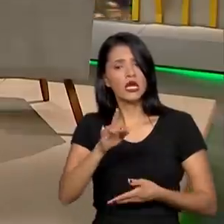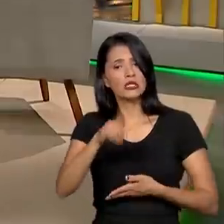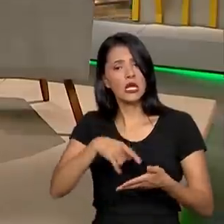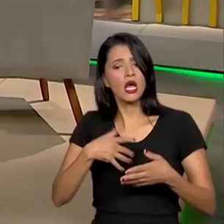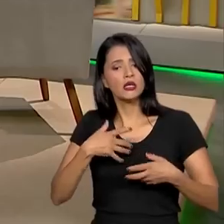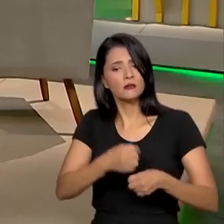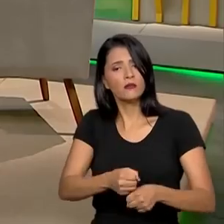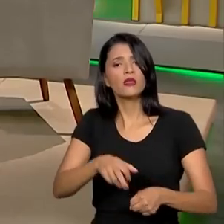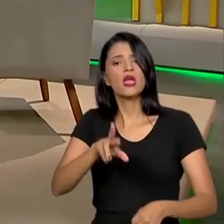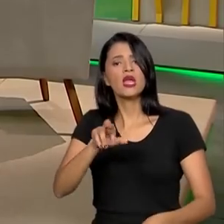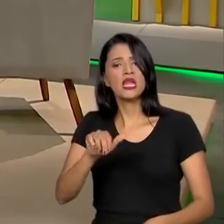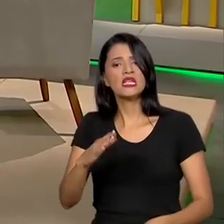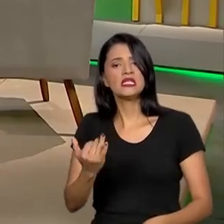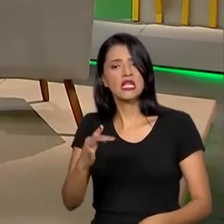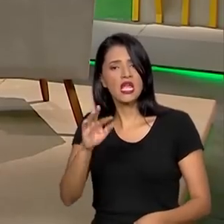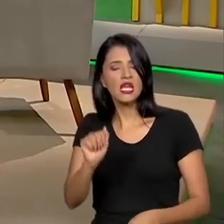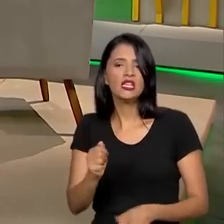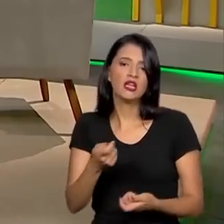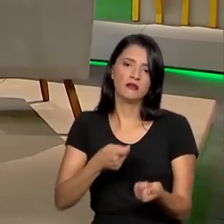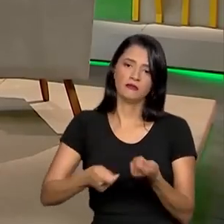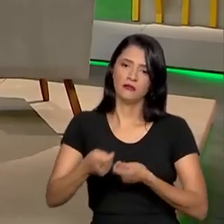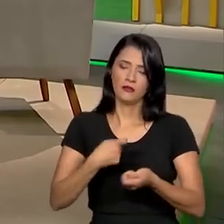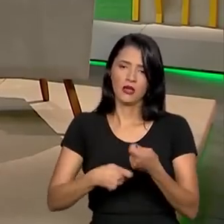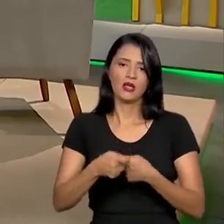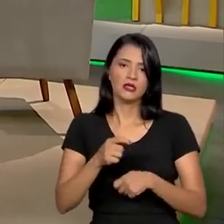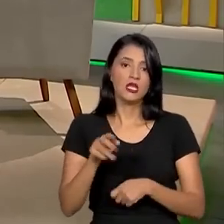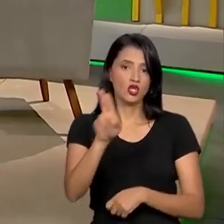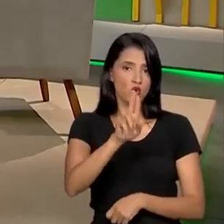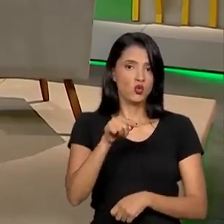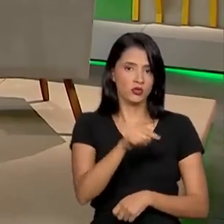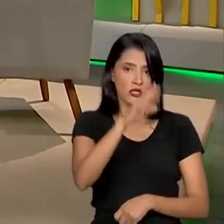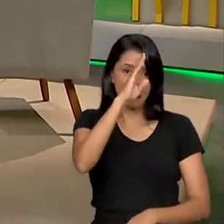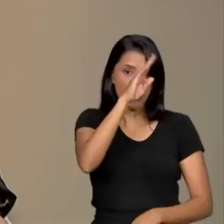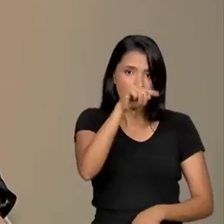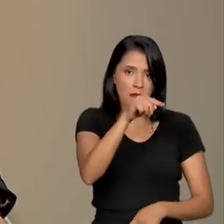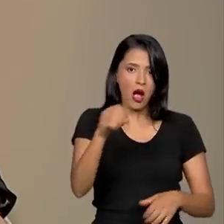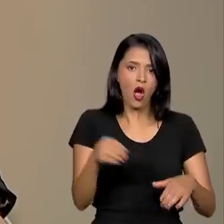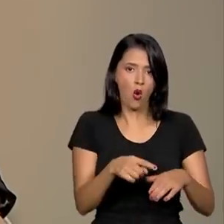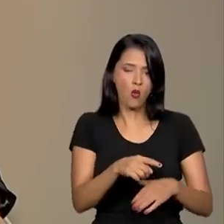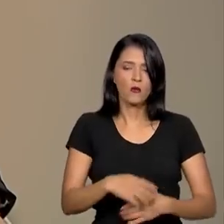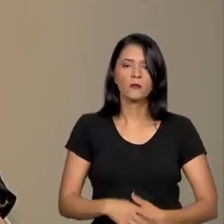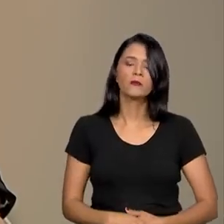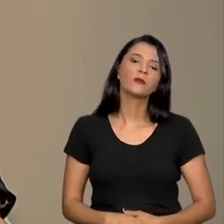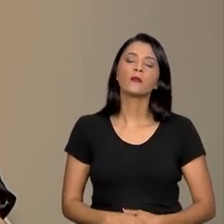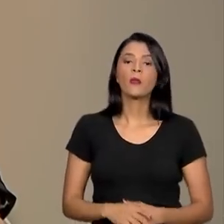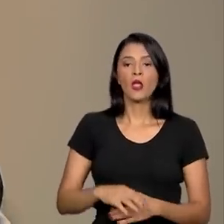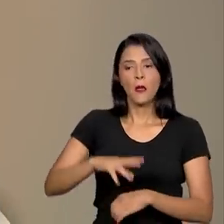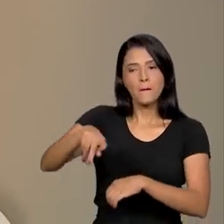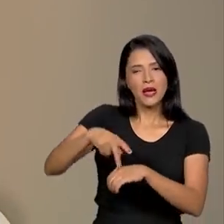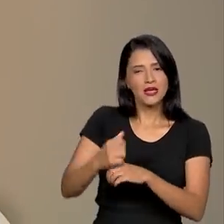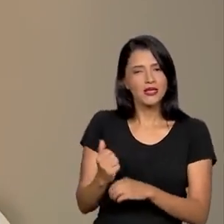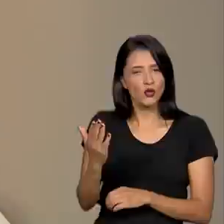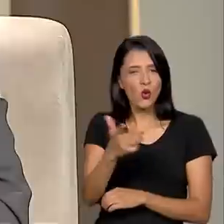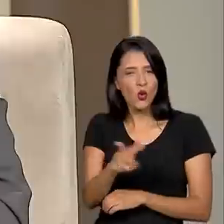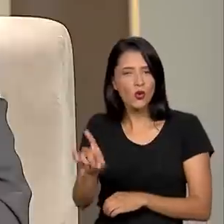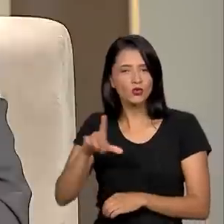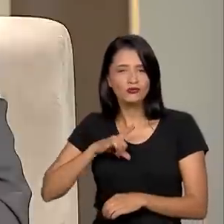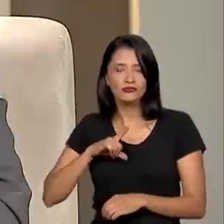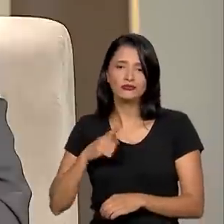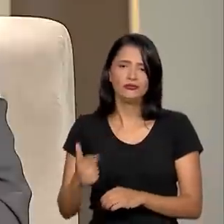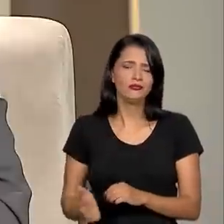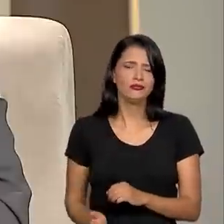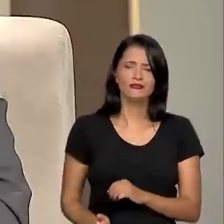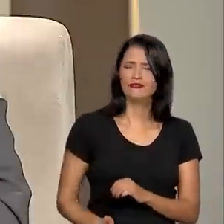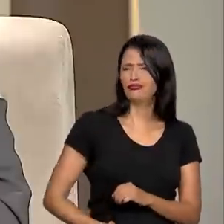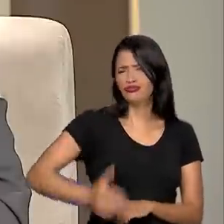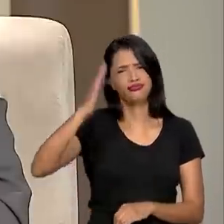financeira da aplicação desse principal. Lá fora, são dezenas de bilhões de